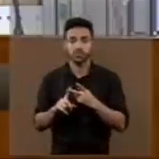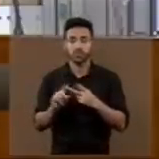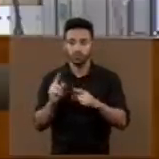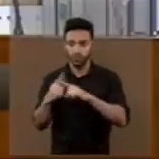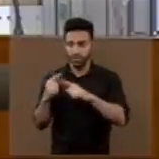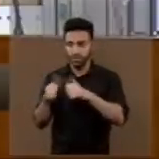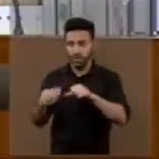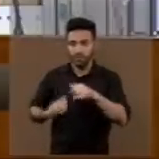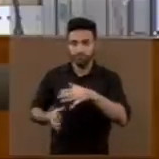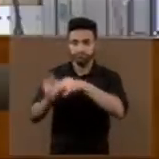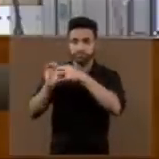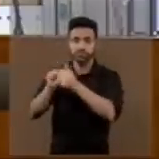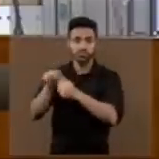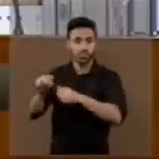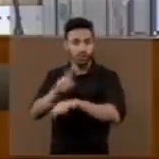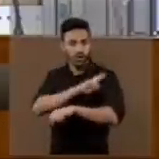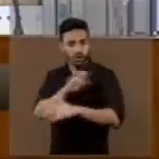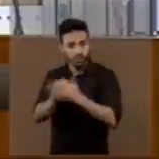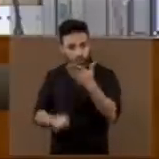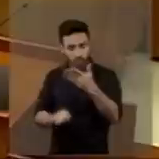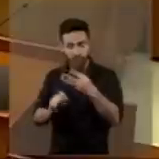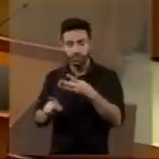relator, o